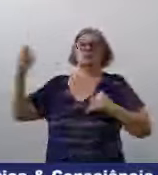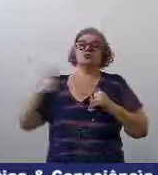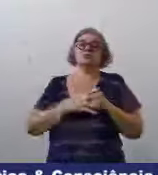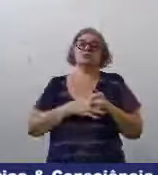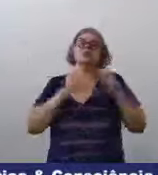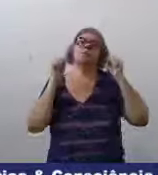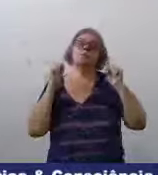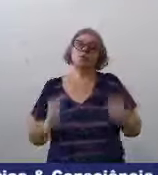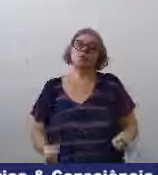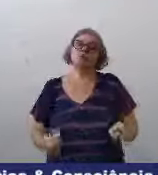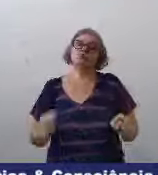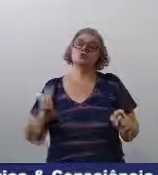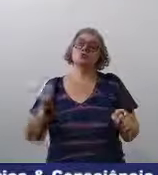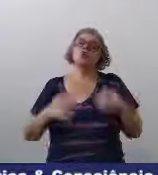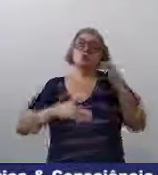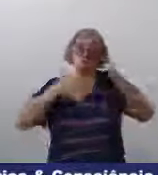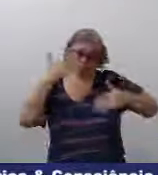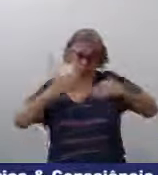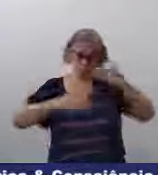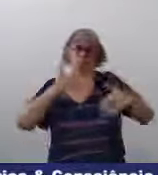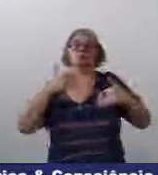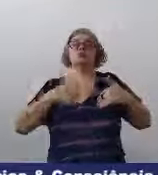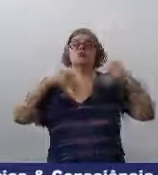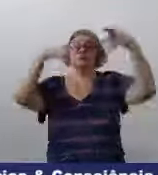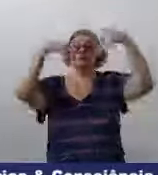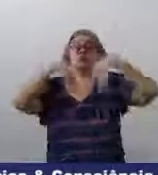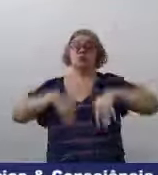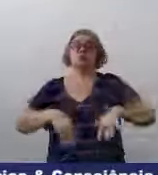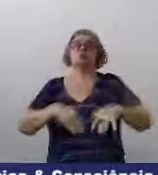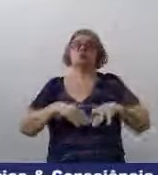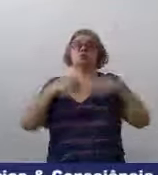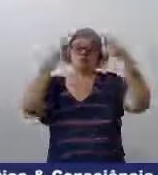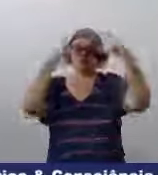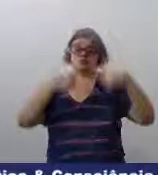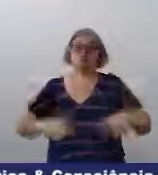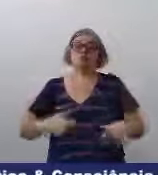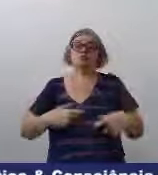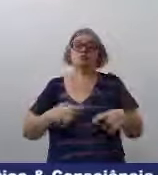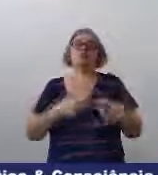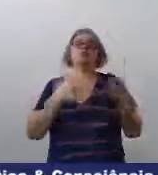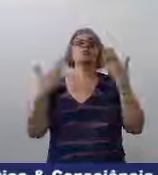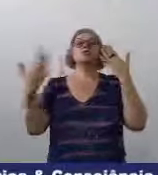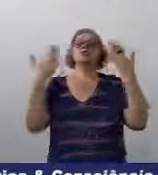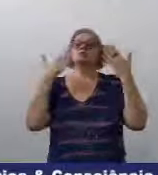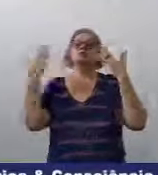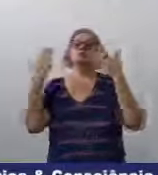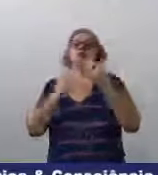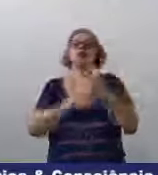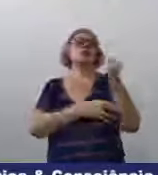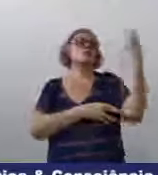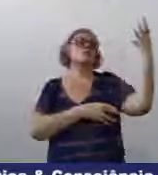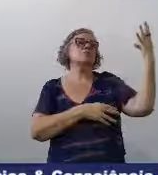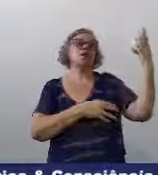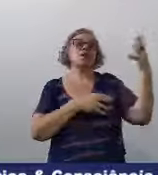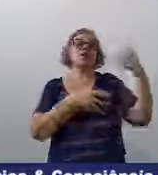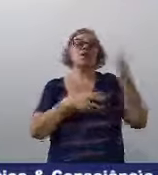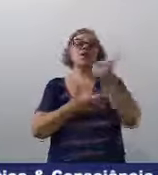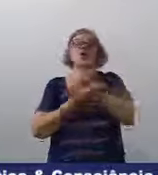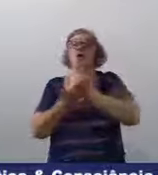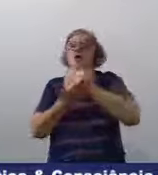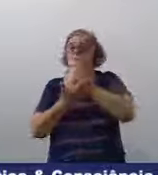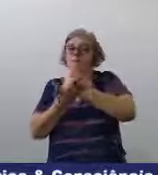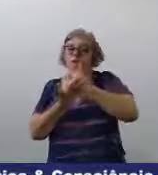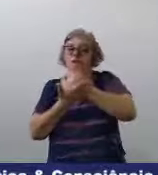de produzir para o próprio organismo, sem falar nos aspectos psicológicos e espirituais,